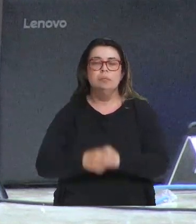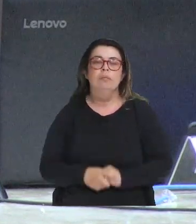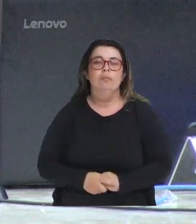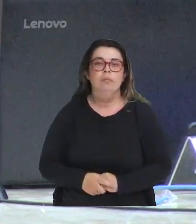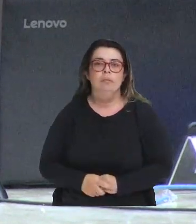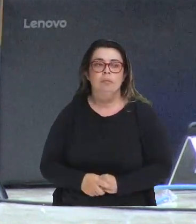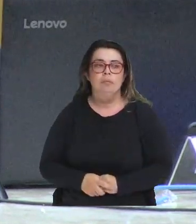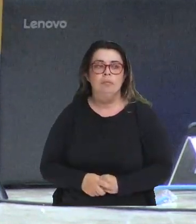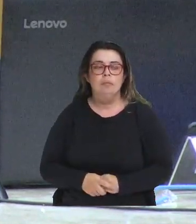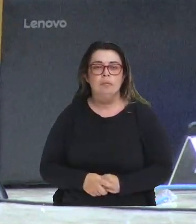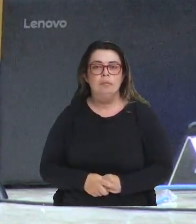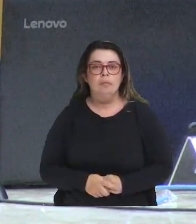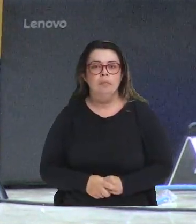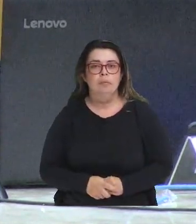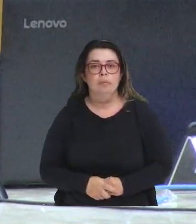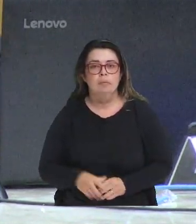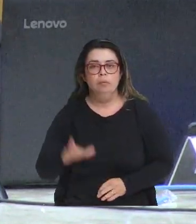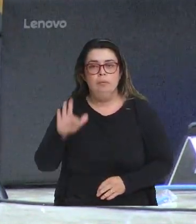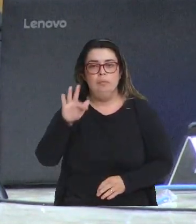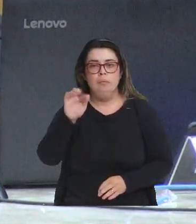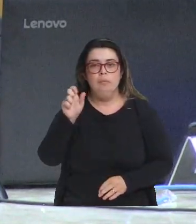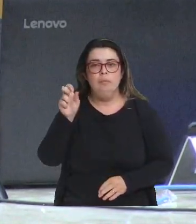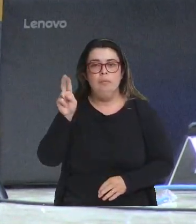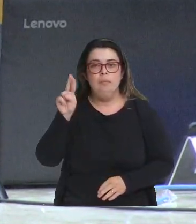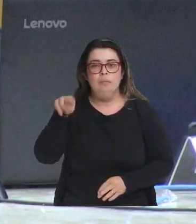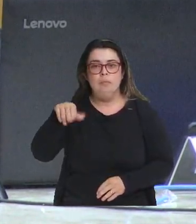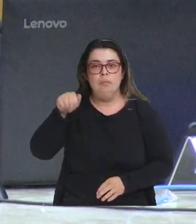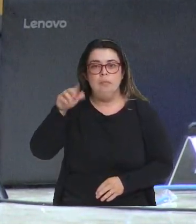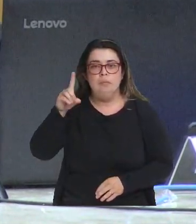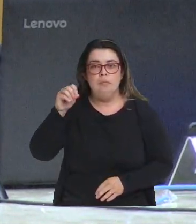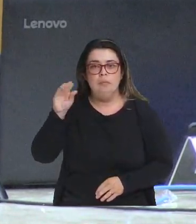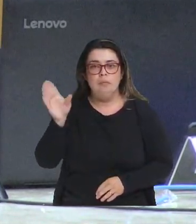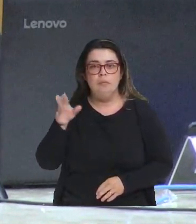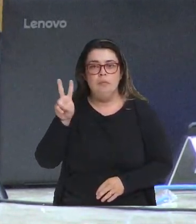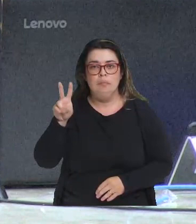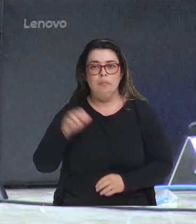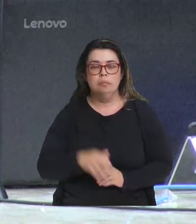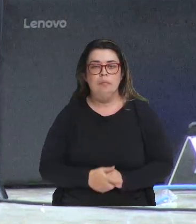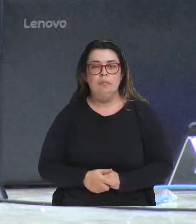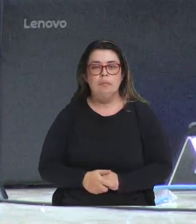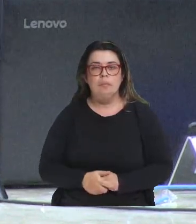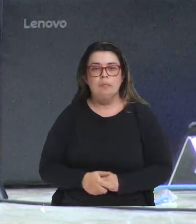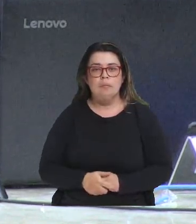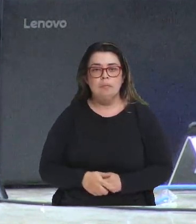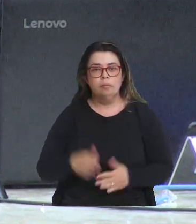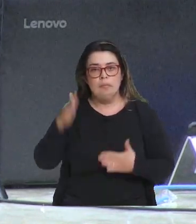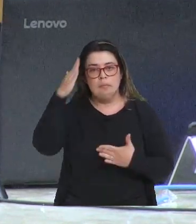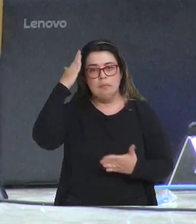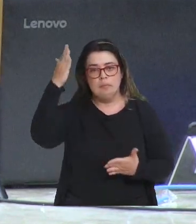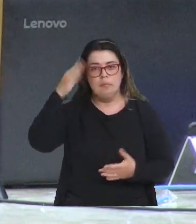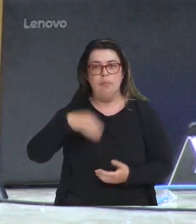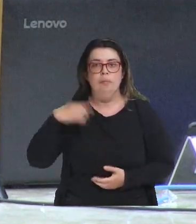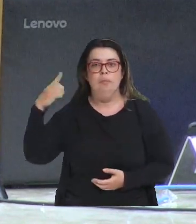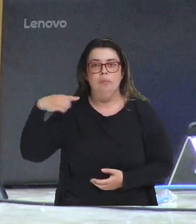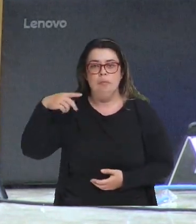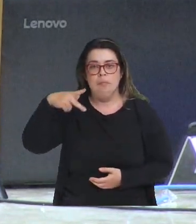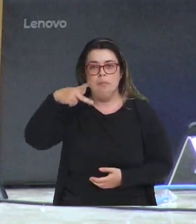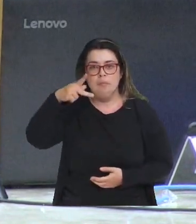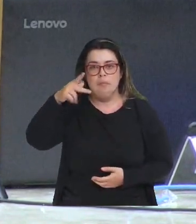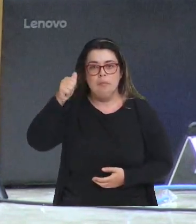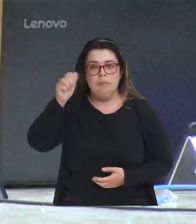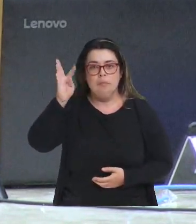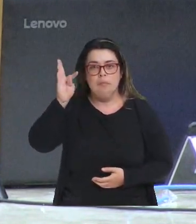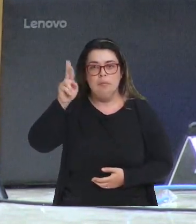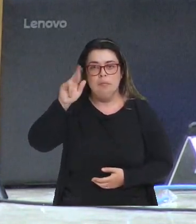173/2022. Concedo a palavra ao vereador Fernando Vieira. Obrigado, senhor presidente. Apenas para agradecer a deputada Patrícia Bezerra, do meu